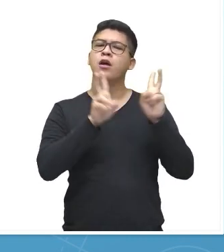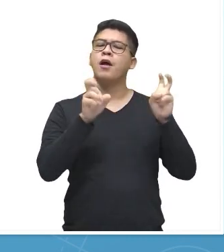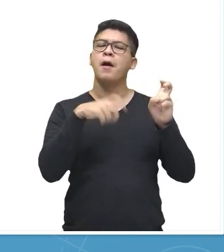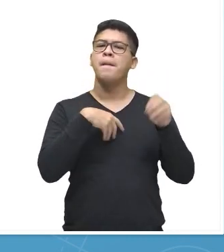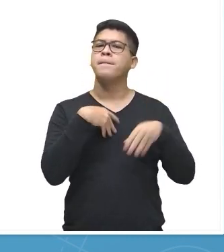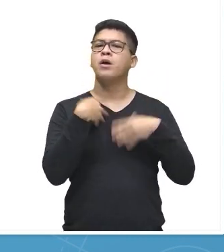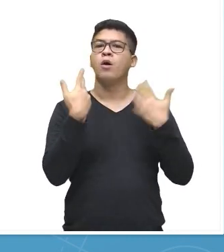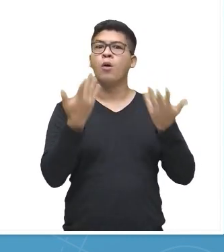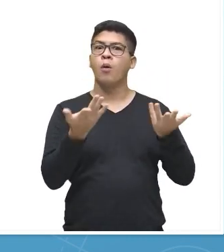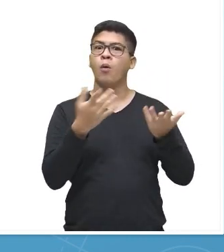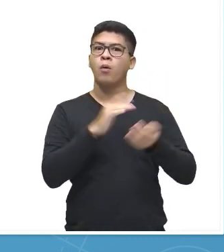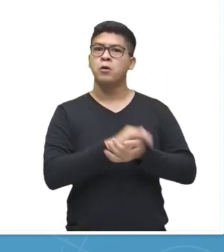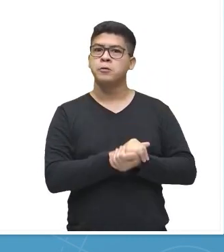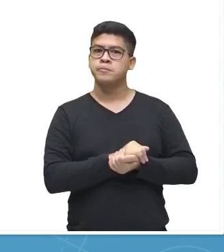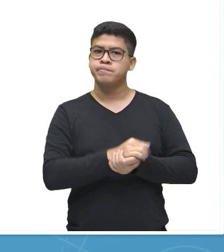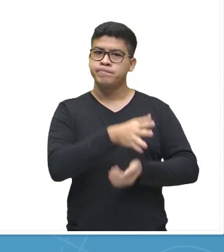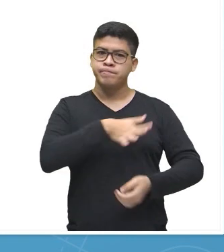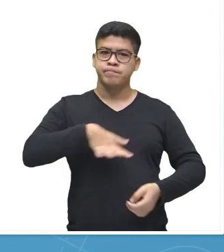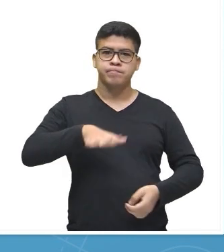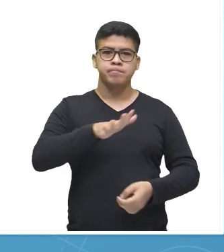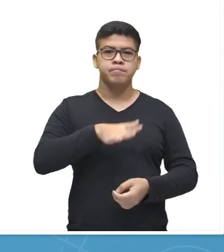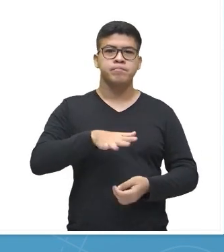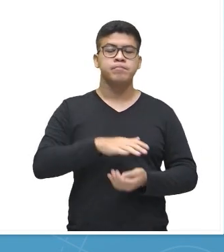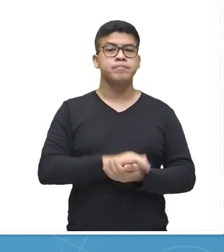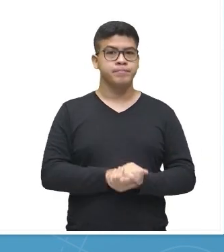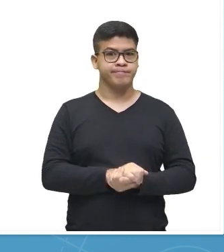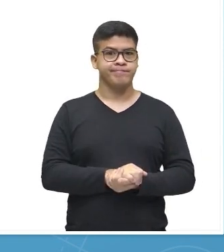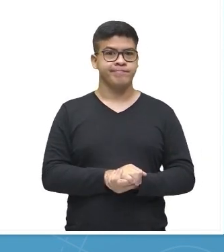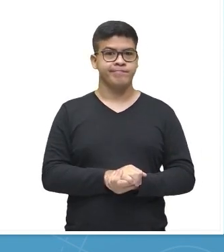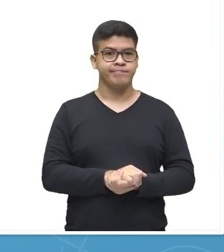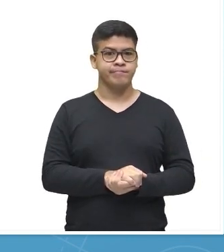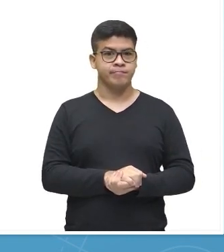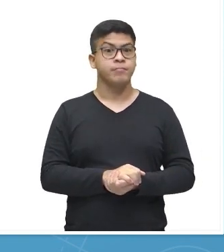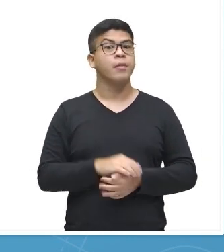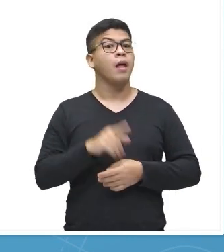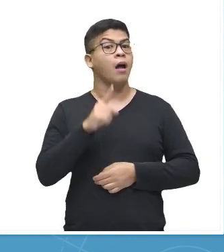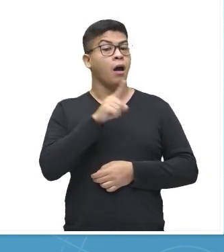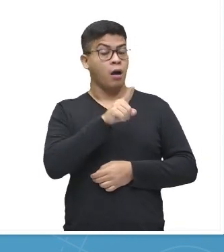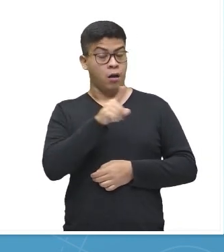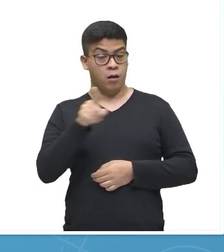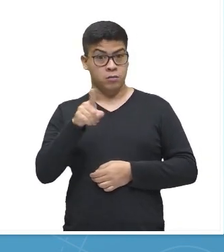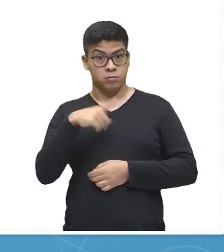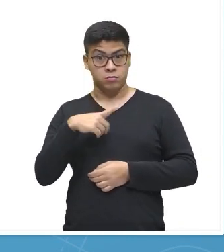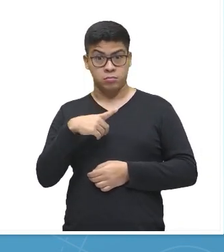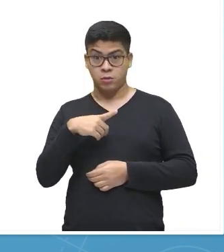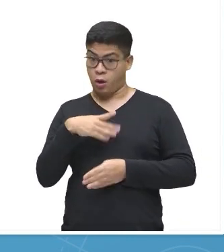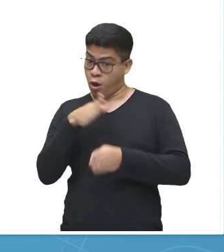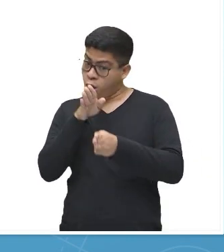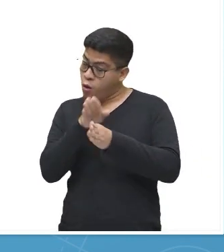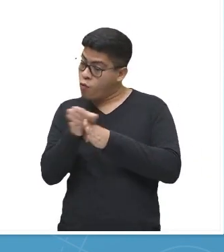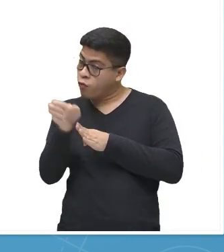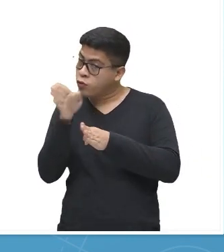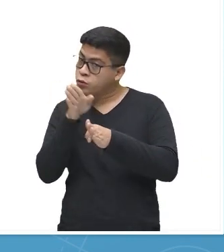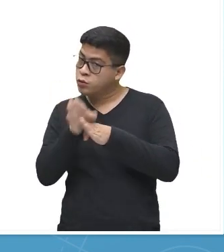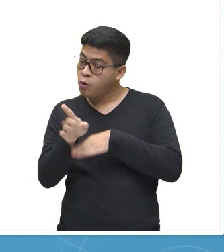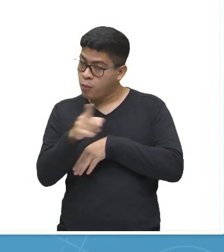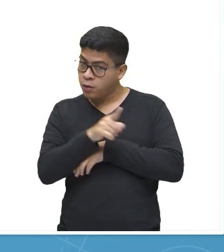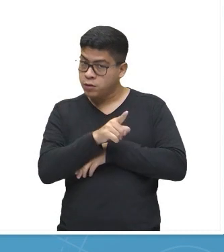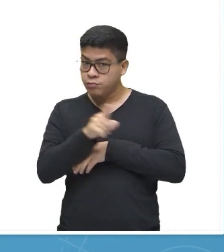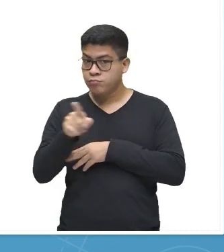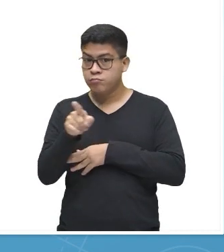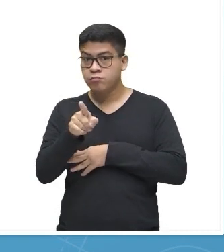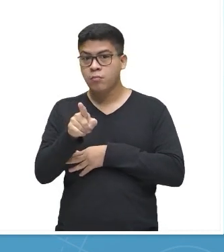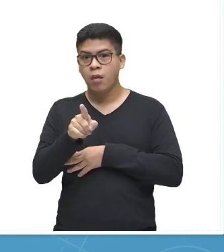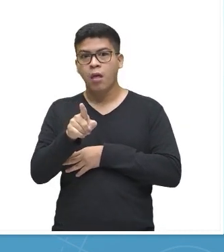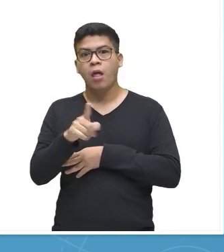qual dimensão do ser humano? Aqui eu quero dar uma dica para vocês.